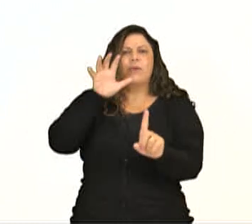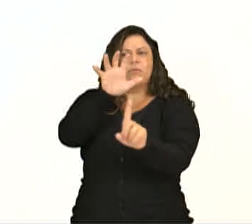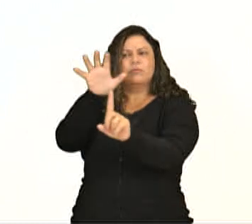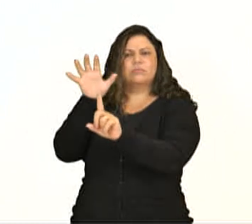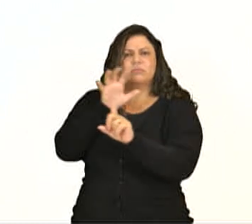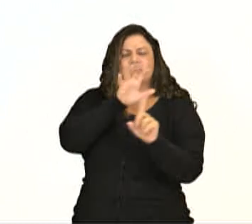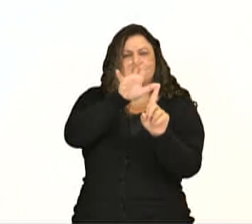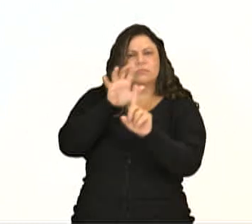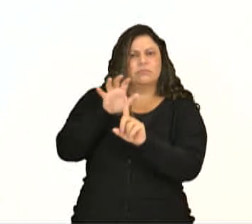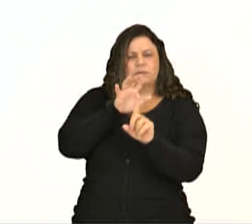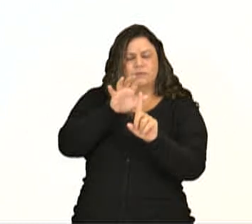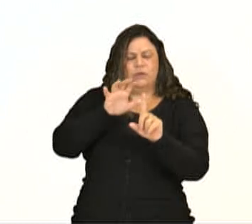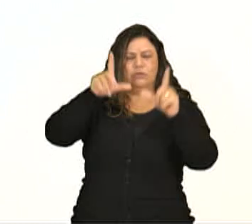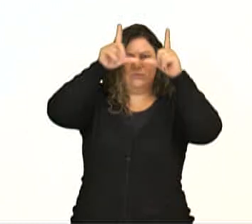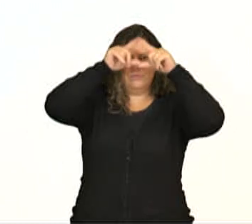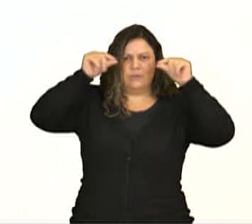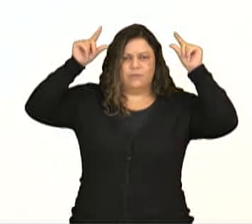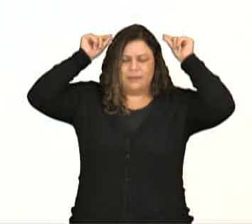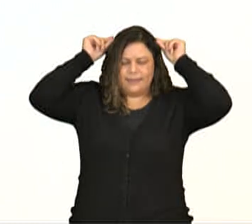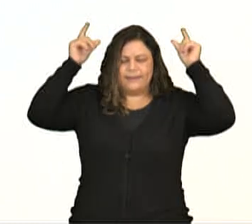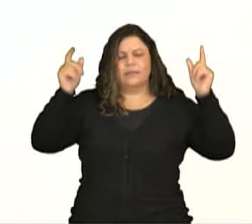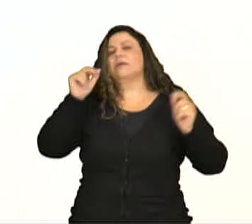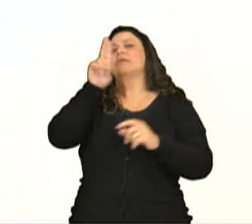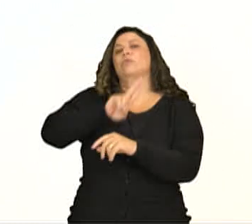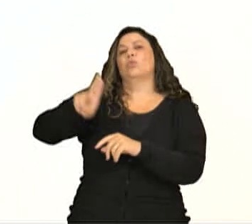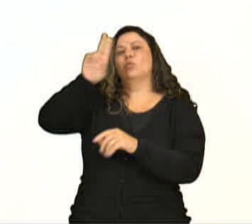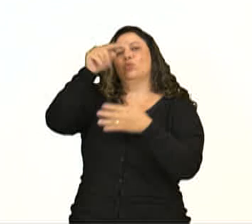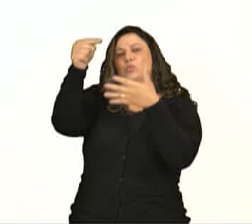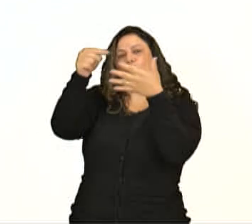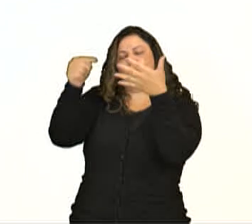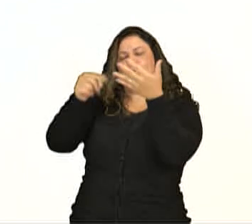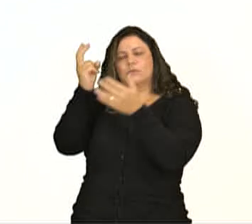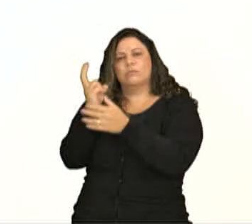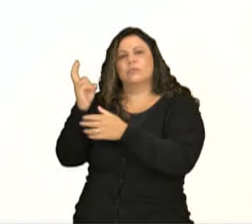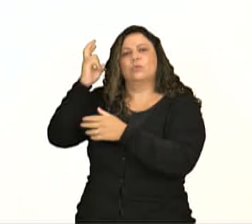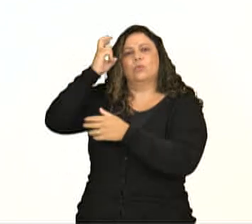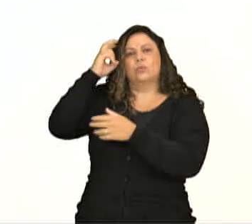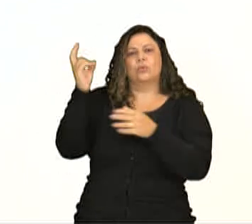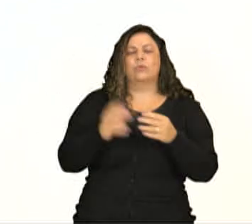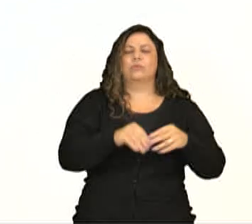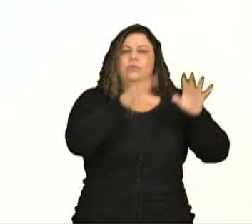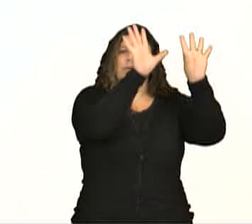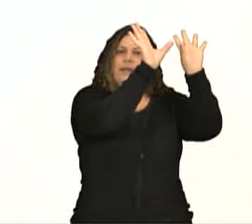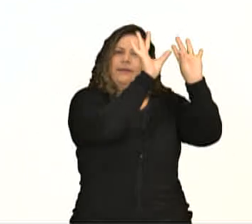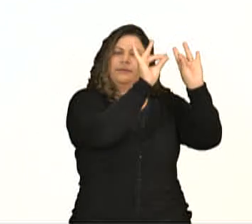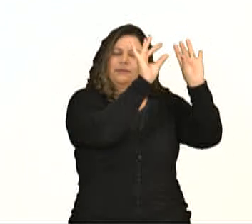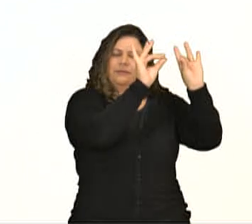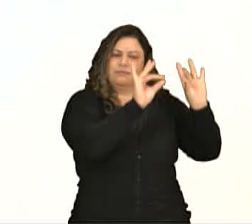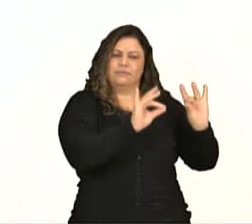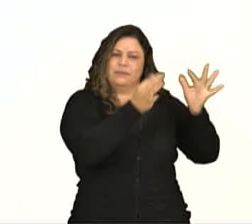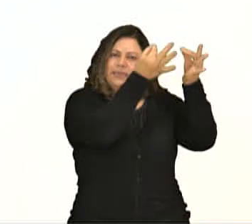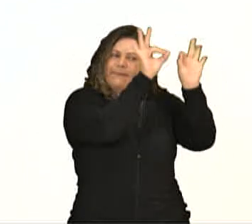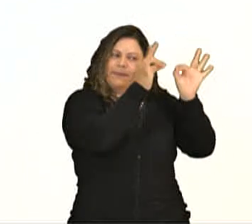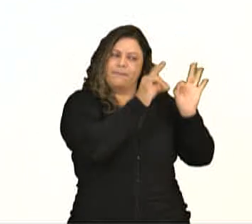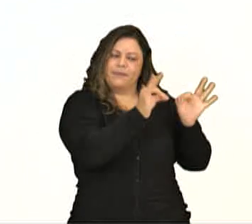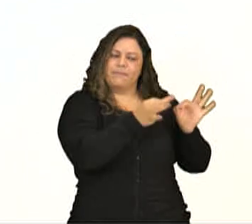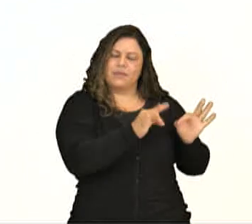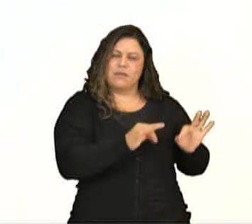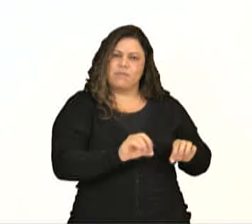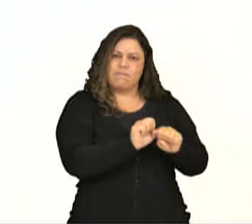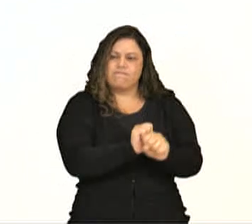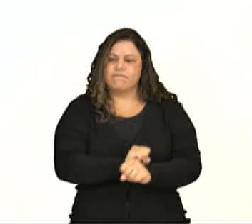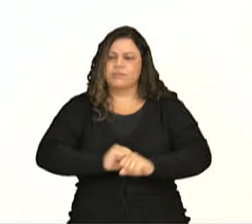da cultura greco-romana, com o uso de elementos culturais e estéticos que romperam as principais características